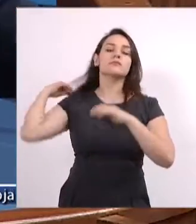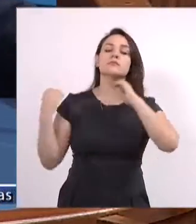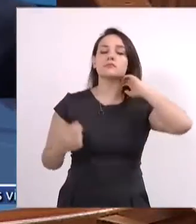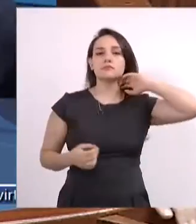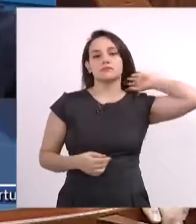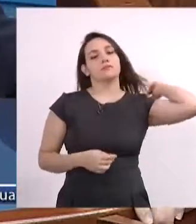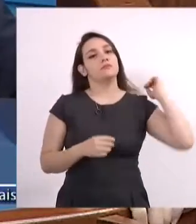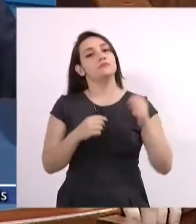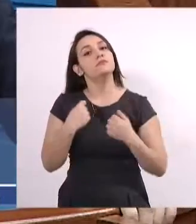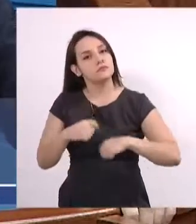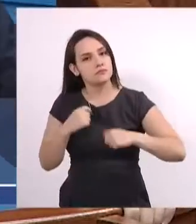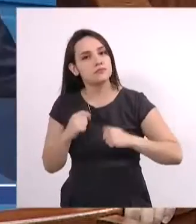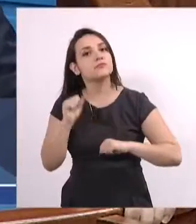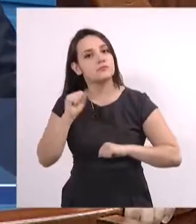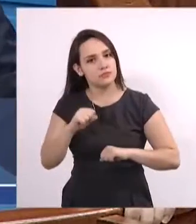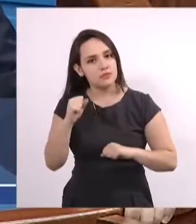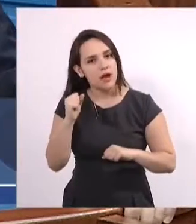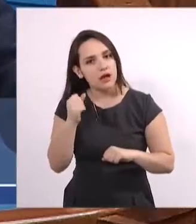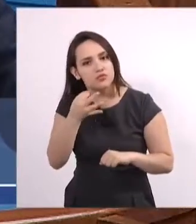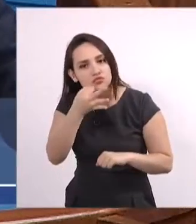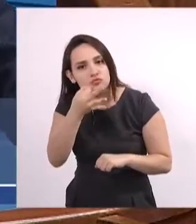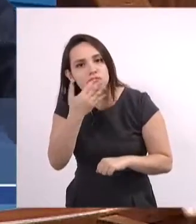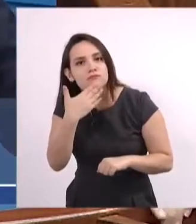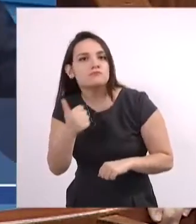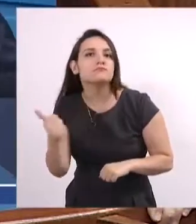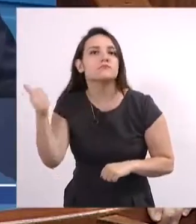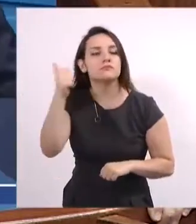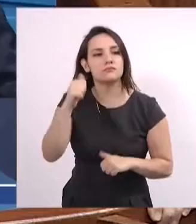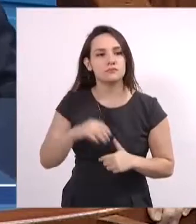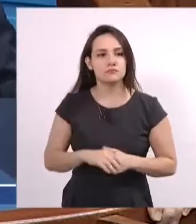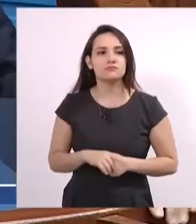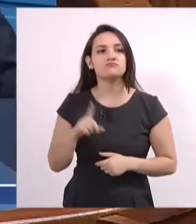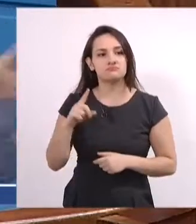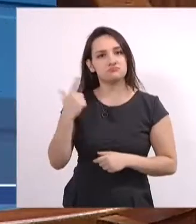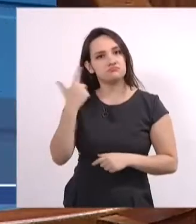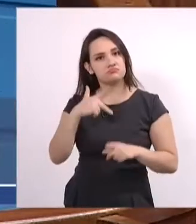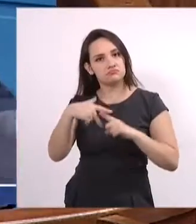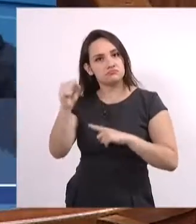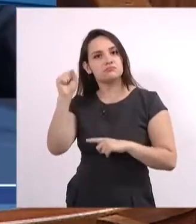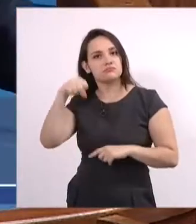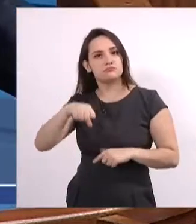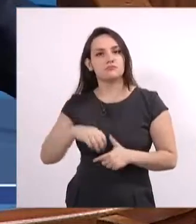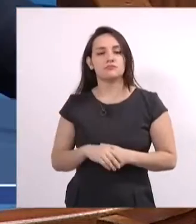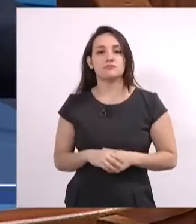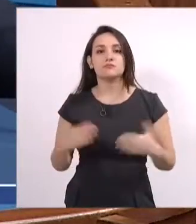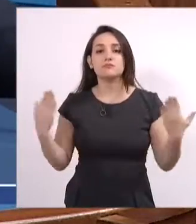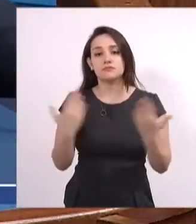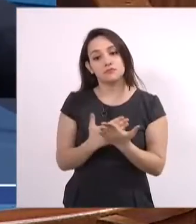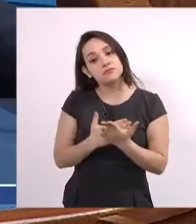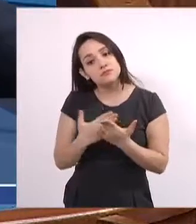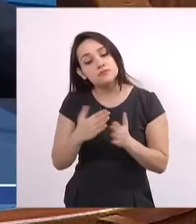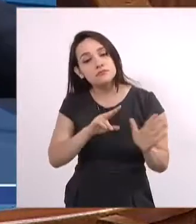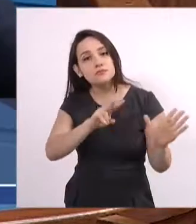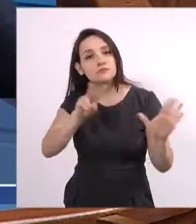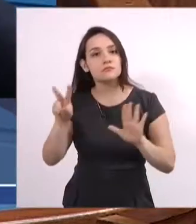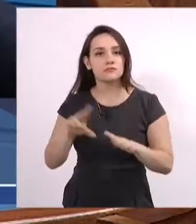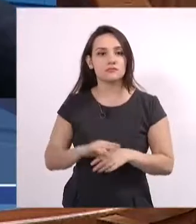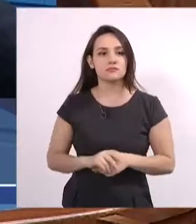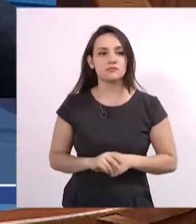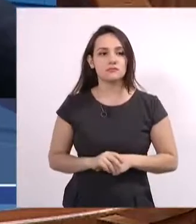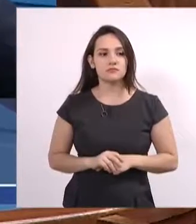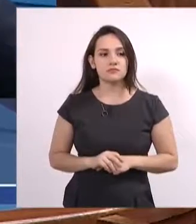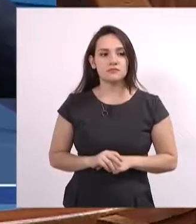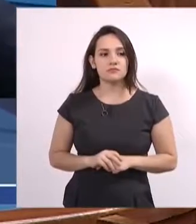que apresentar essas soluções. Foi uma grande conquista. E no início da semana,